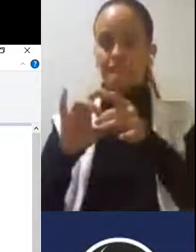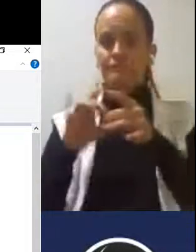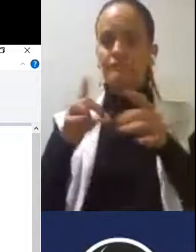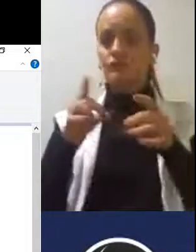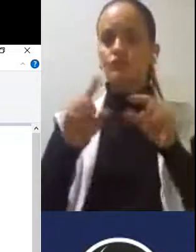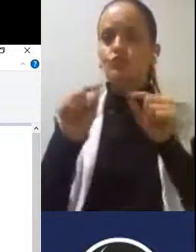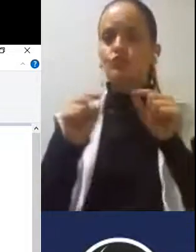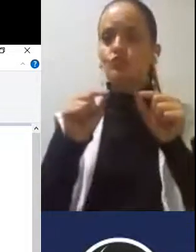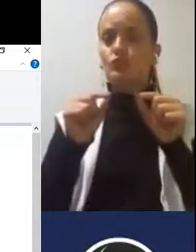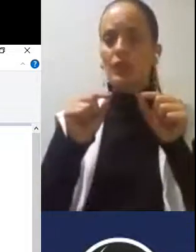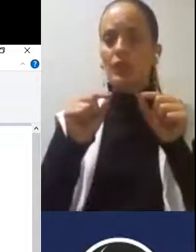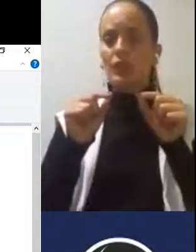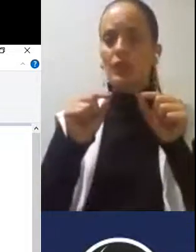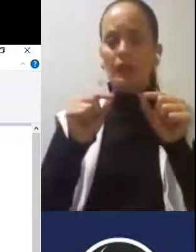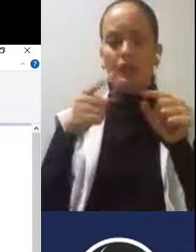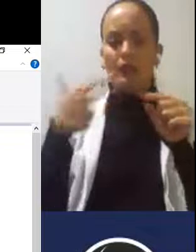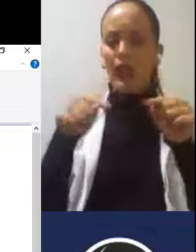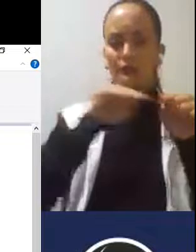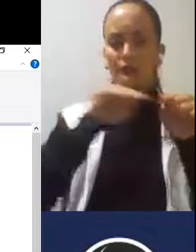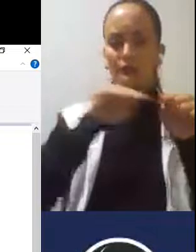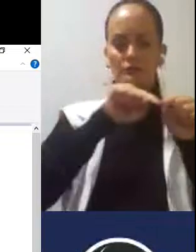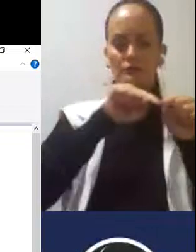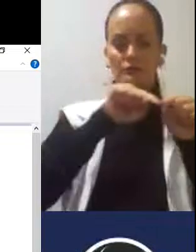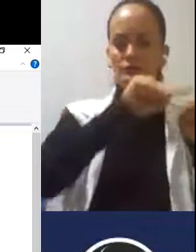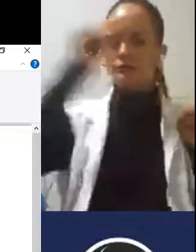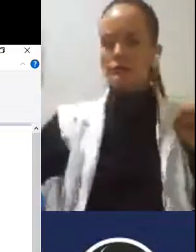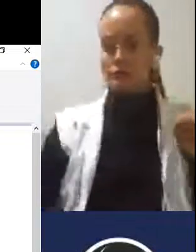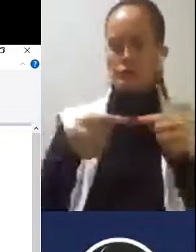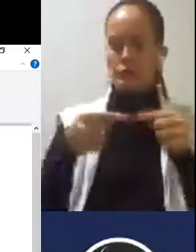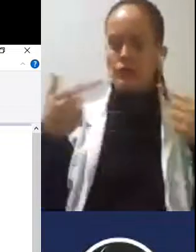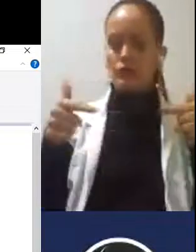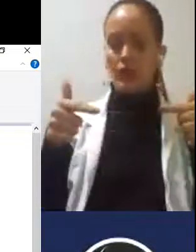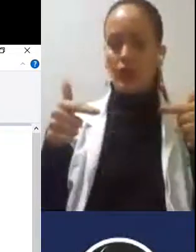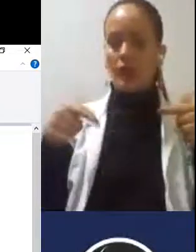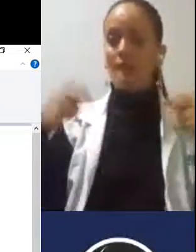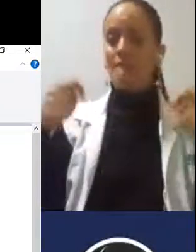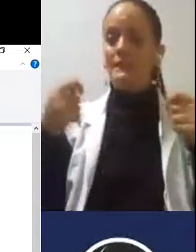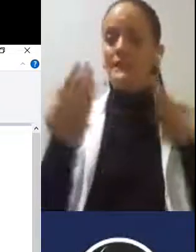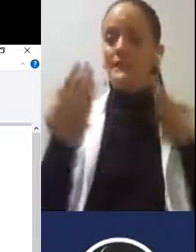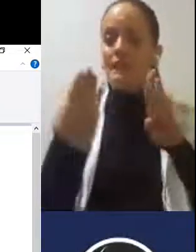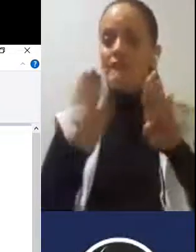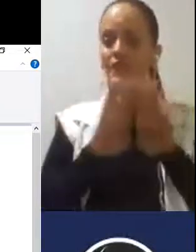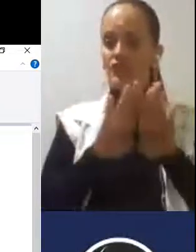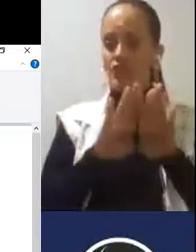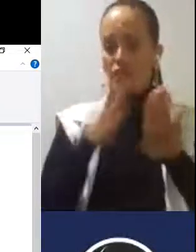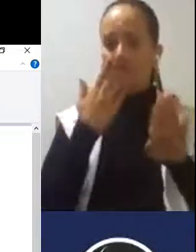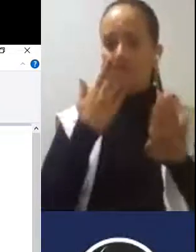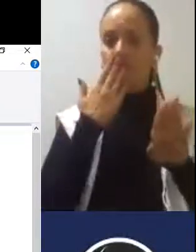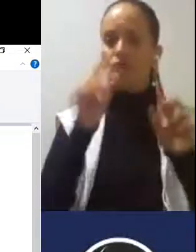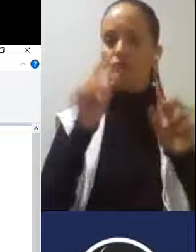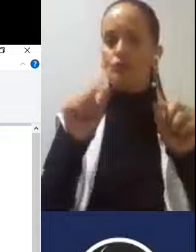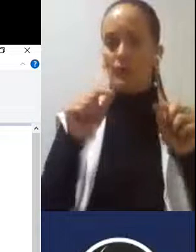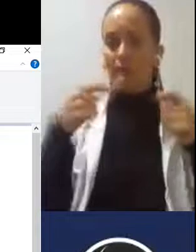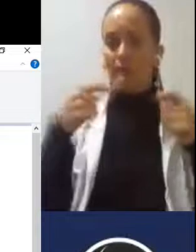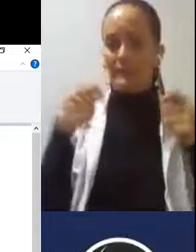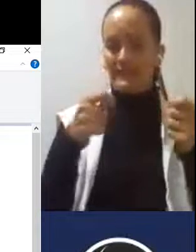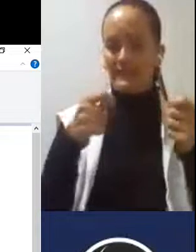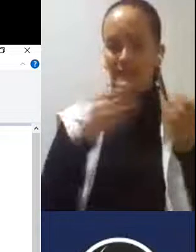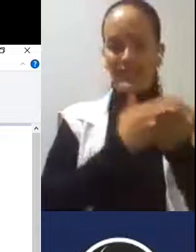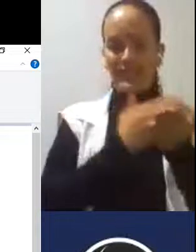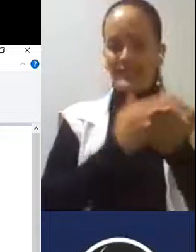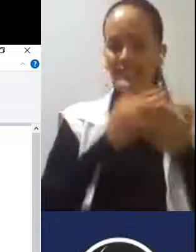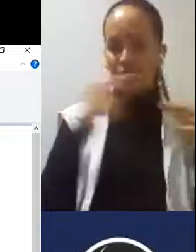para a corrente circular, ela precisa de quê? De um caminho fechado. Então, por isso que eu tenho que vir aqui, ó, pegar a fonte de alimentação, que é o que vai